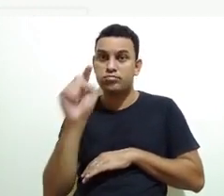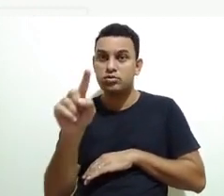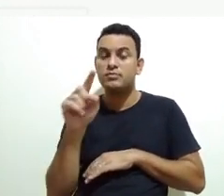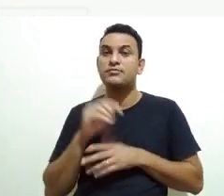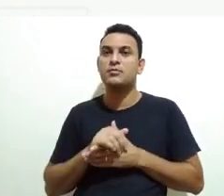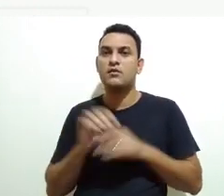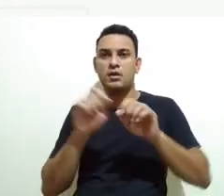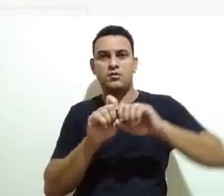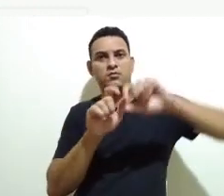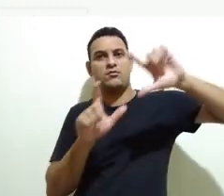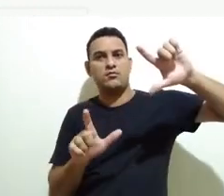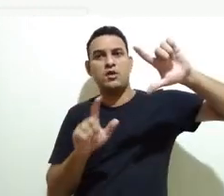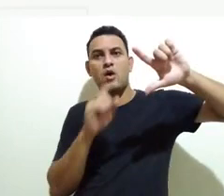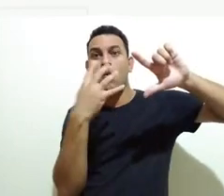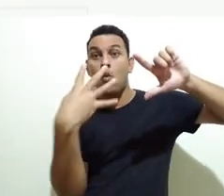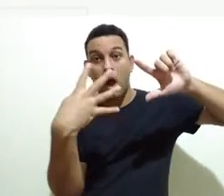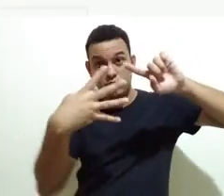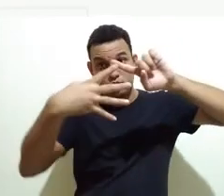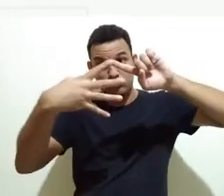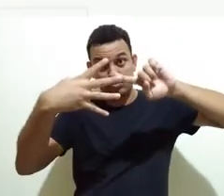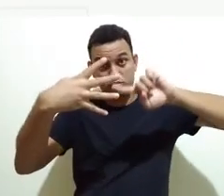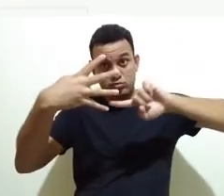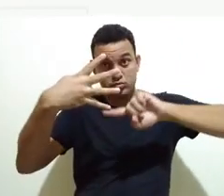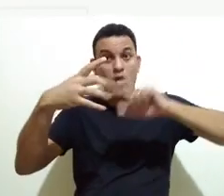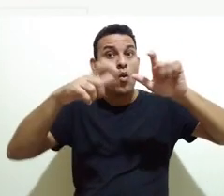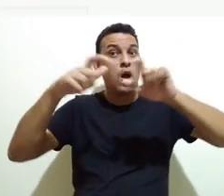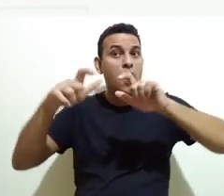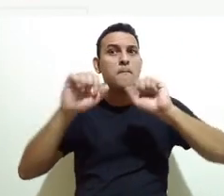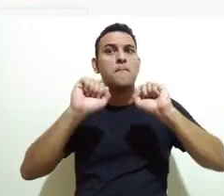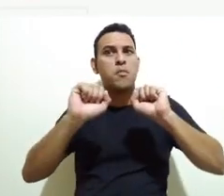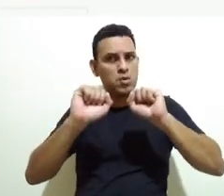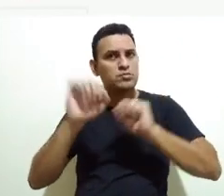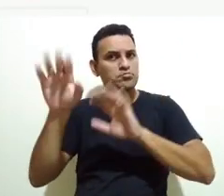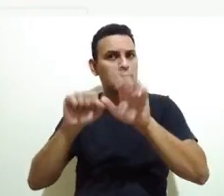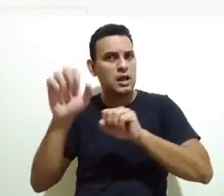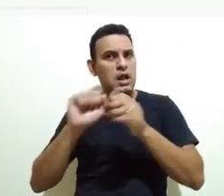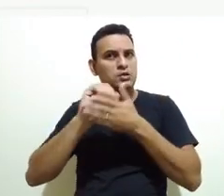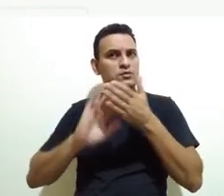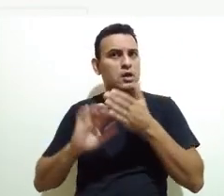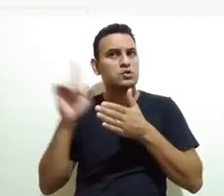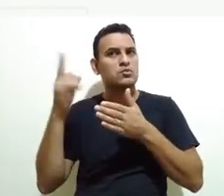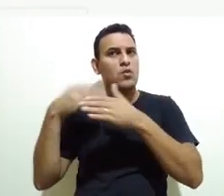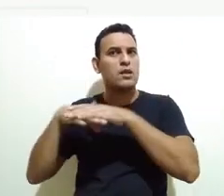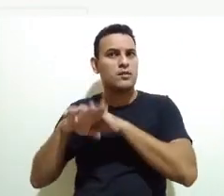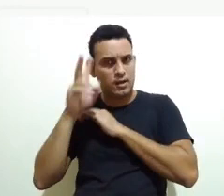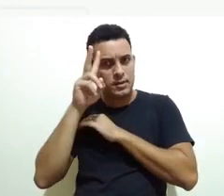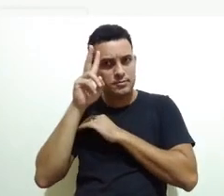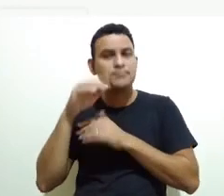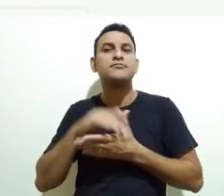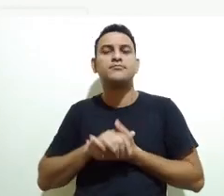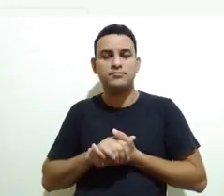no botão Adicionar. Aparecerá uma aba com quatro possíveis locais de onde você